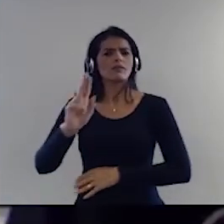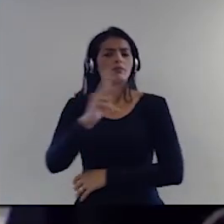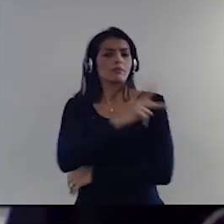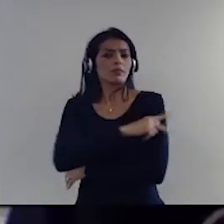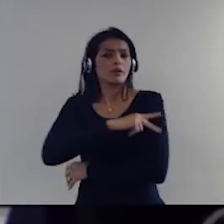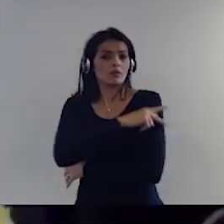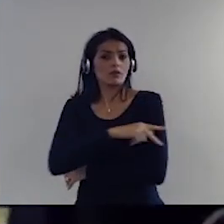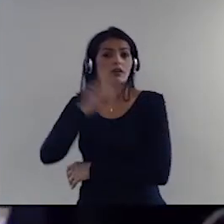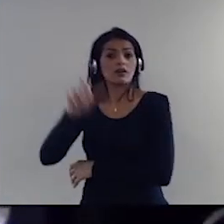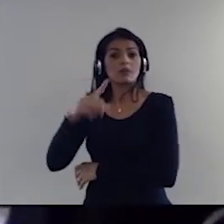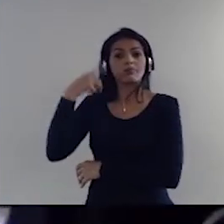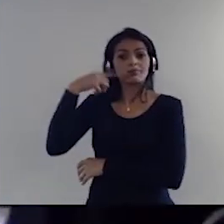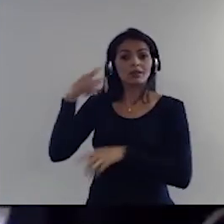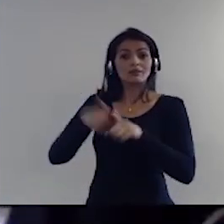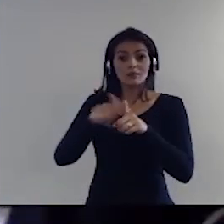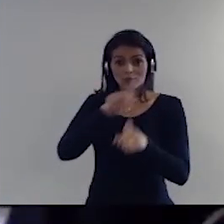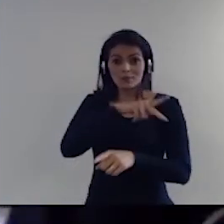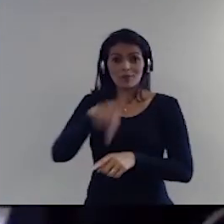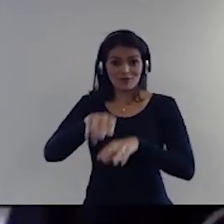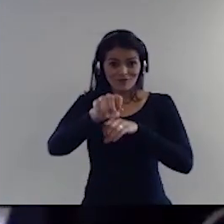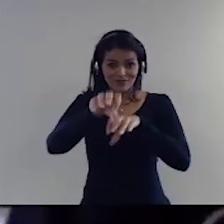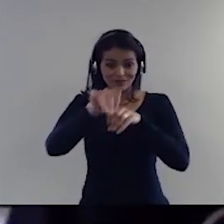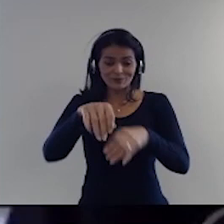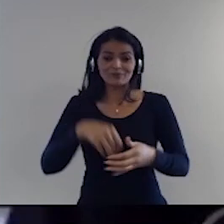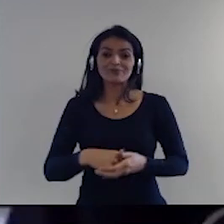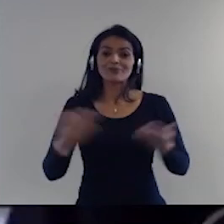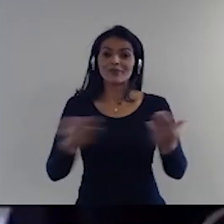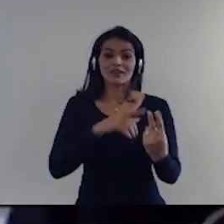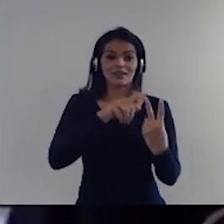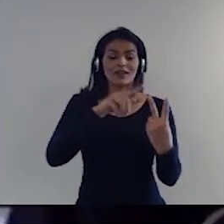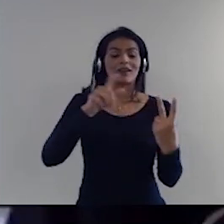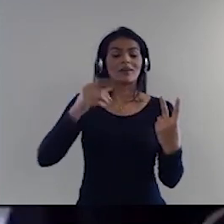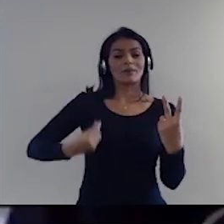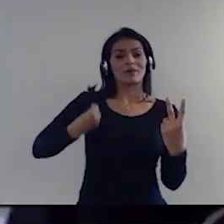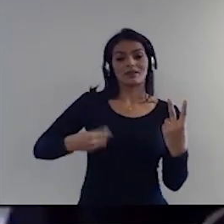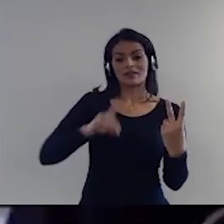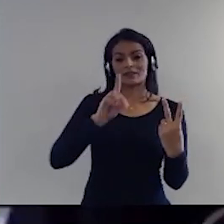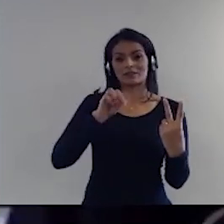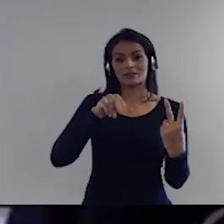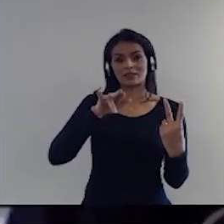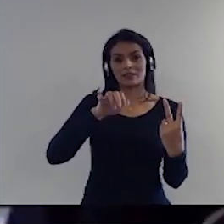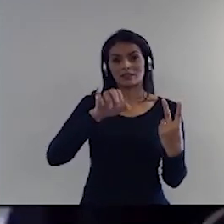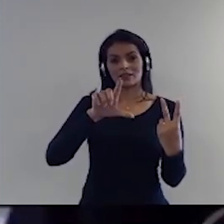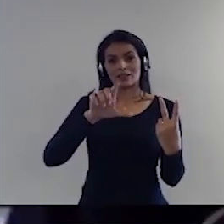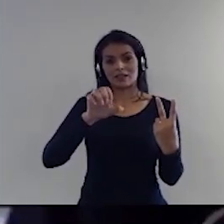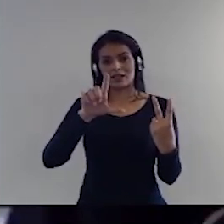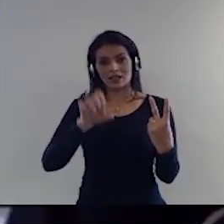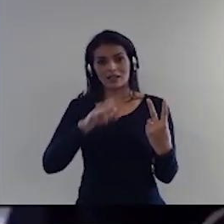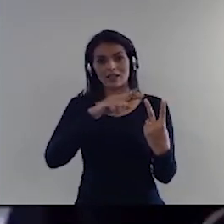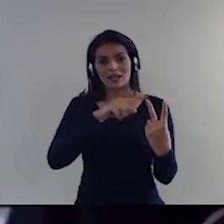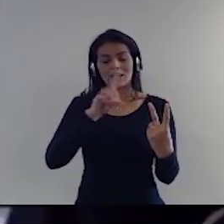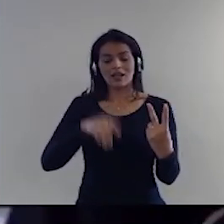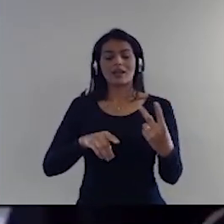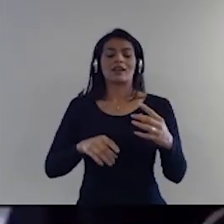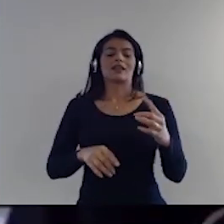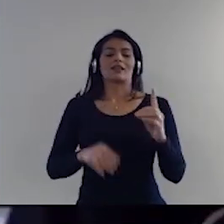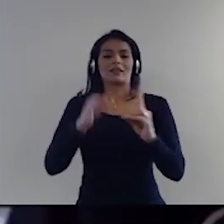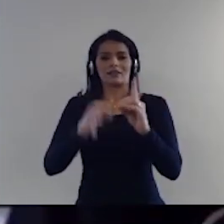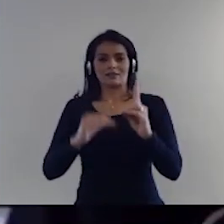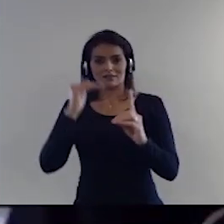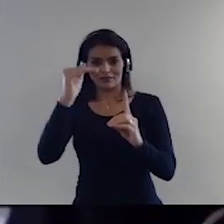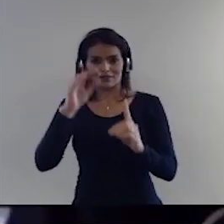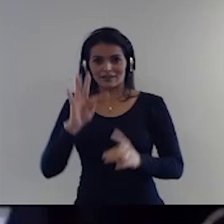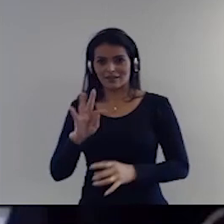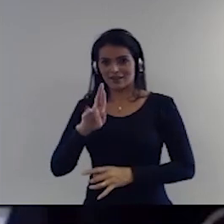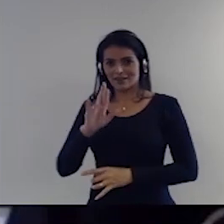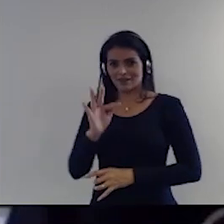professora. Também contaremos com a presença da doutora Daniele Maranhão, desembargadora do TRF1.